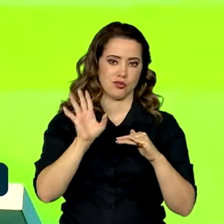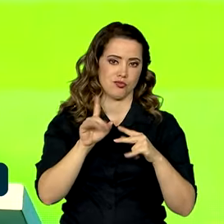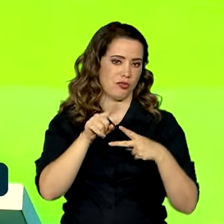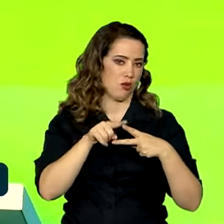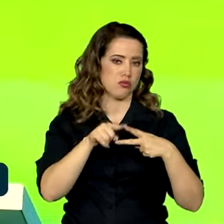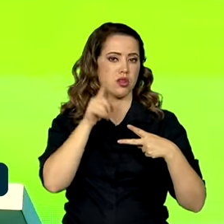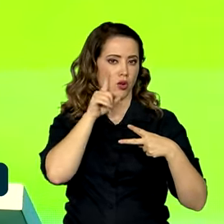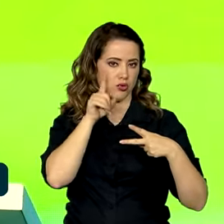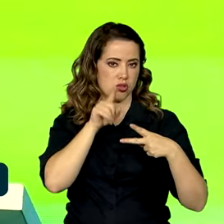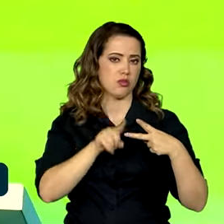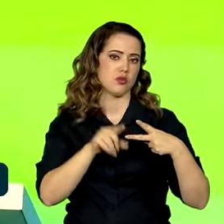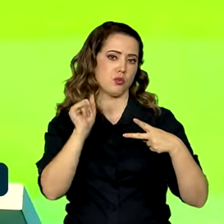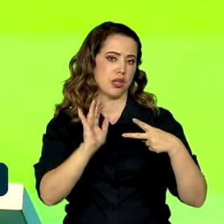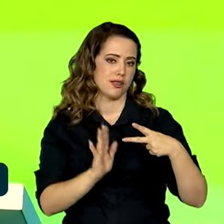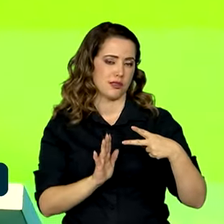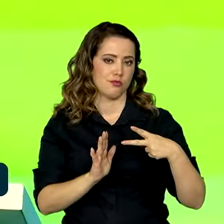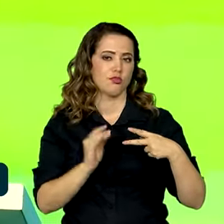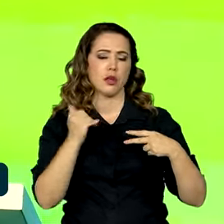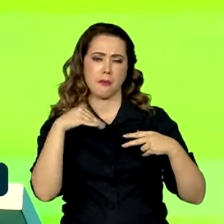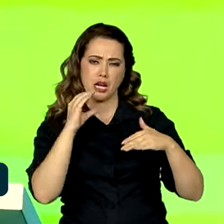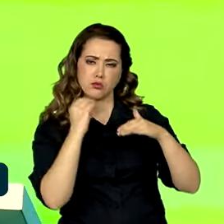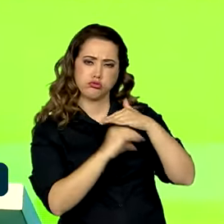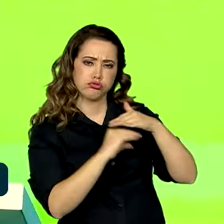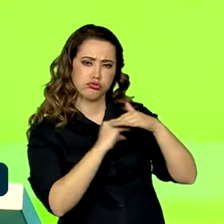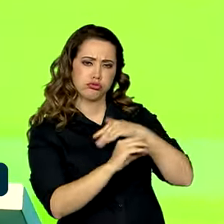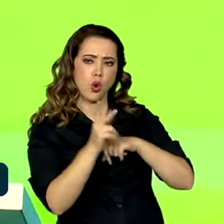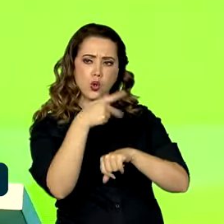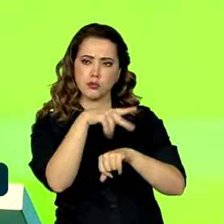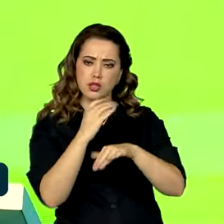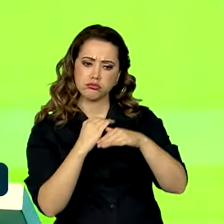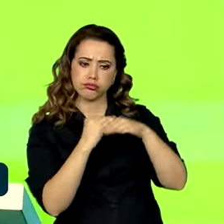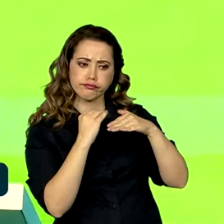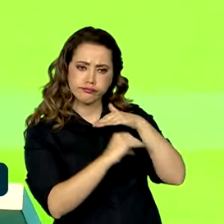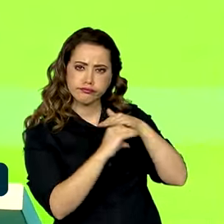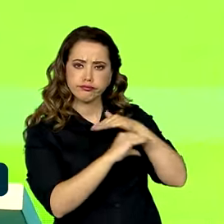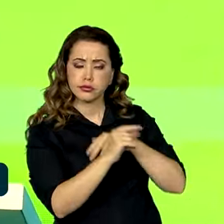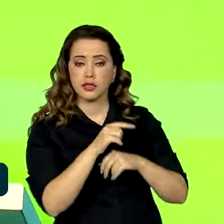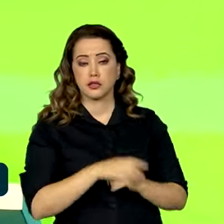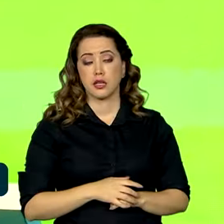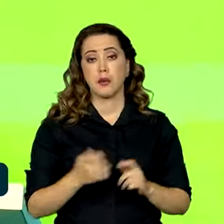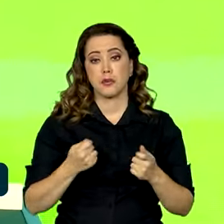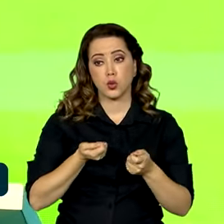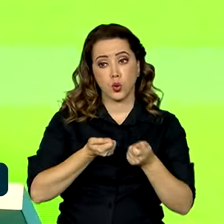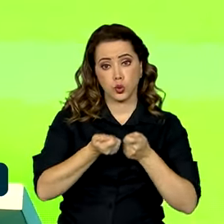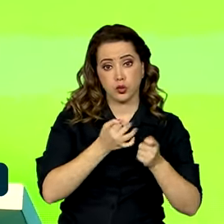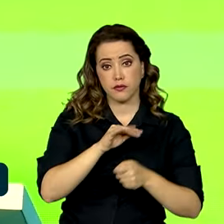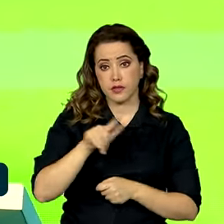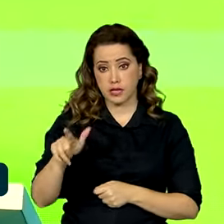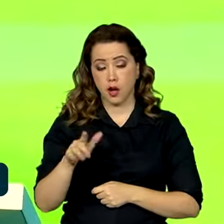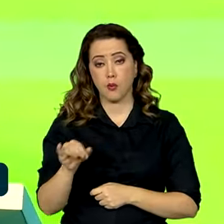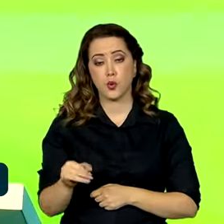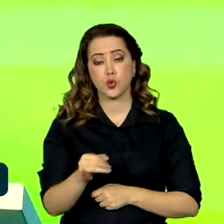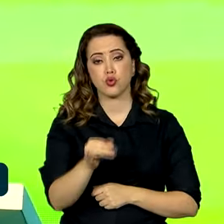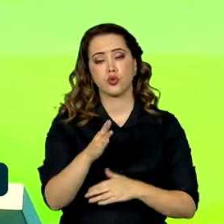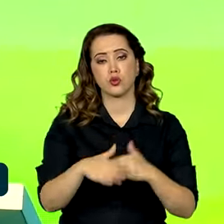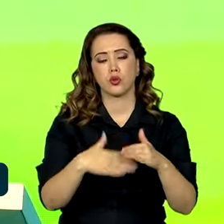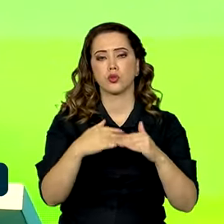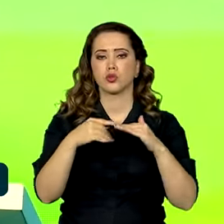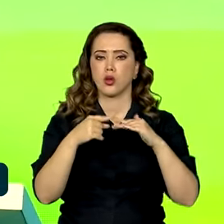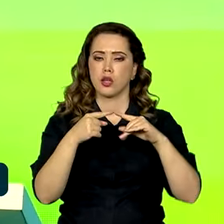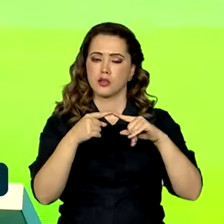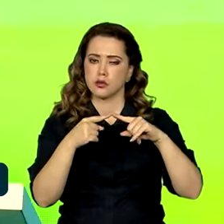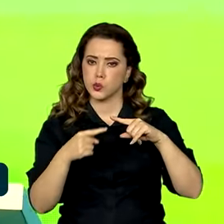um desafio pela frente, manter rigor fiscal para juros continuarem a